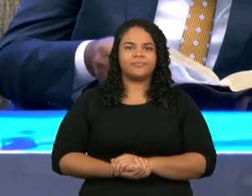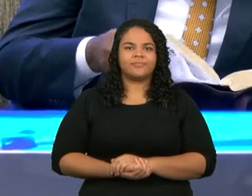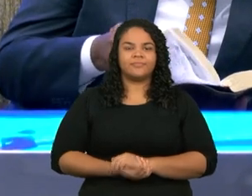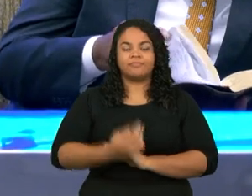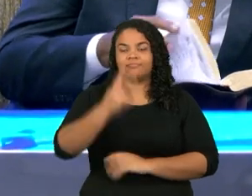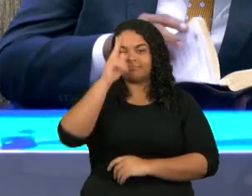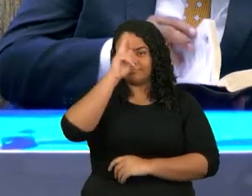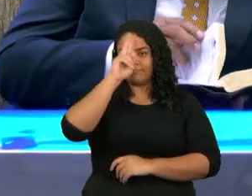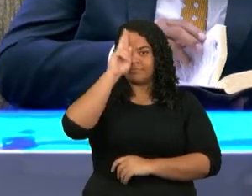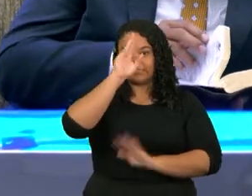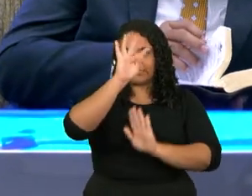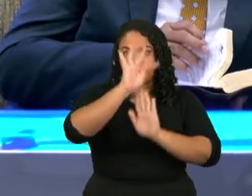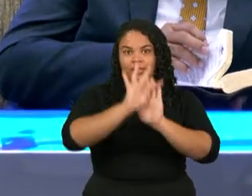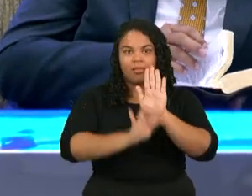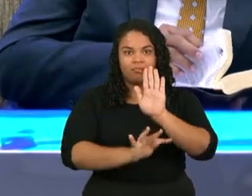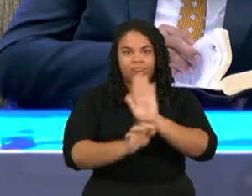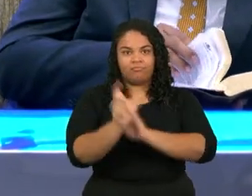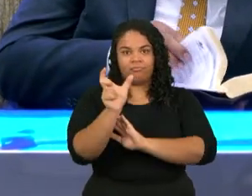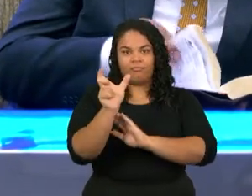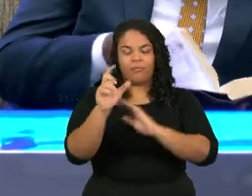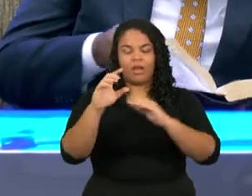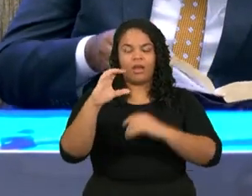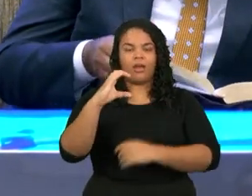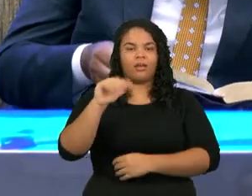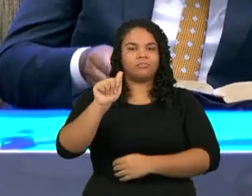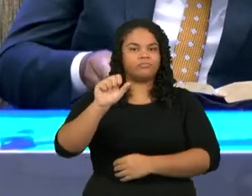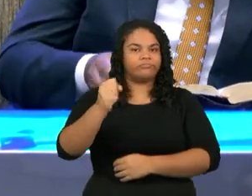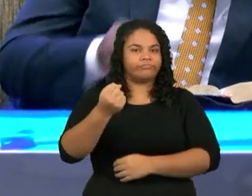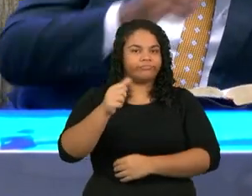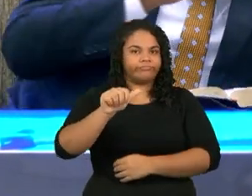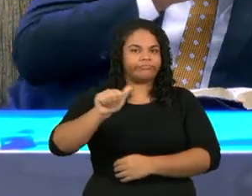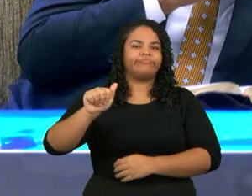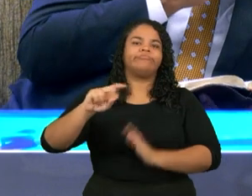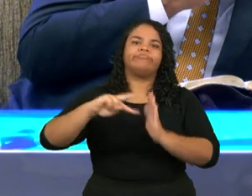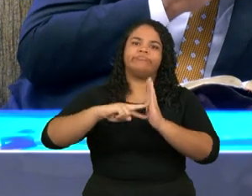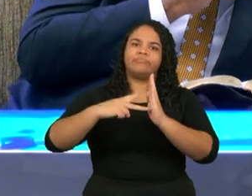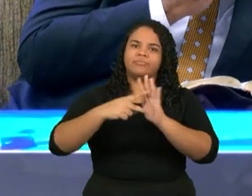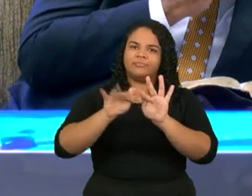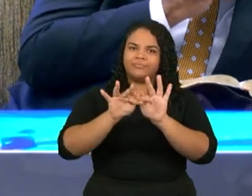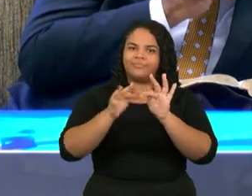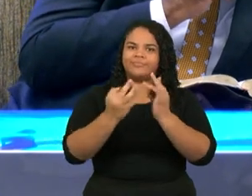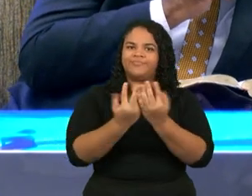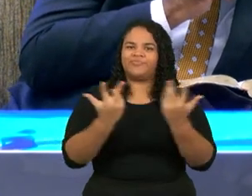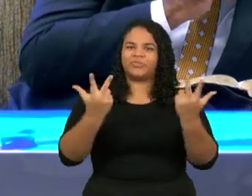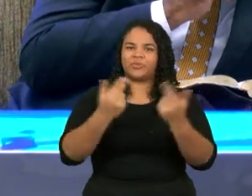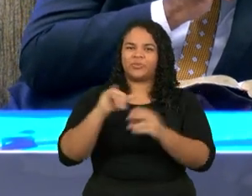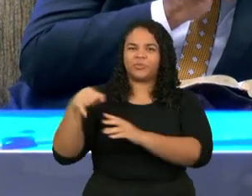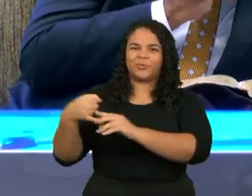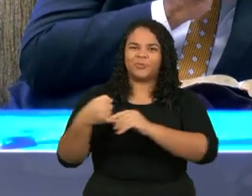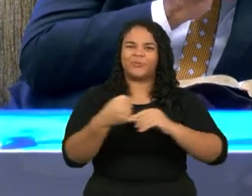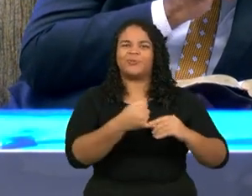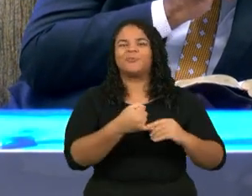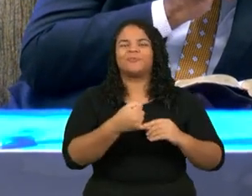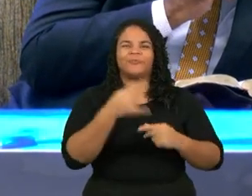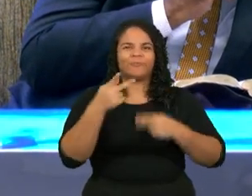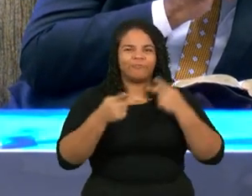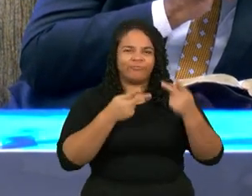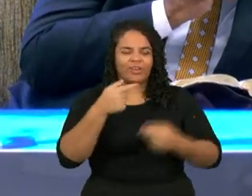no sentido que Josué falou quando ele diz eu e a minha casa